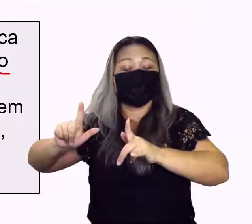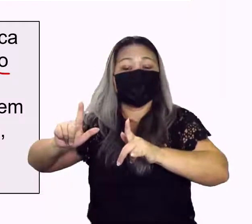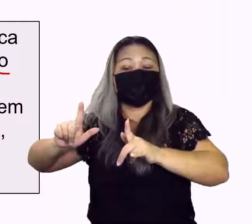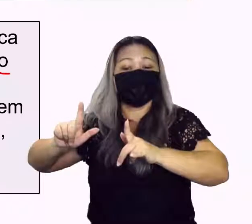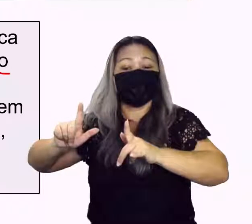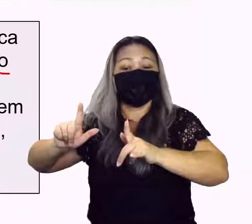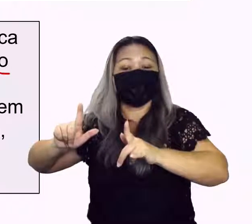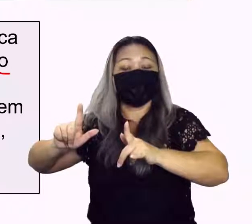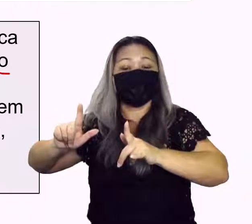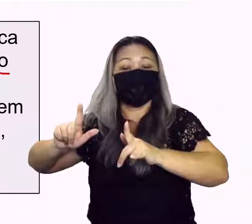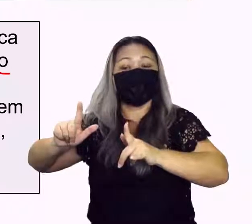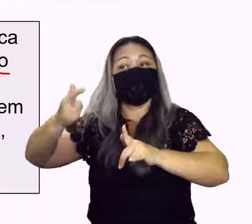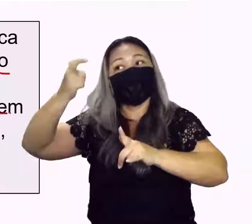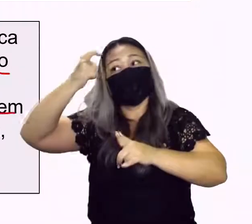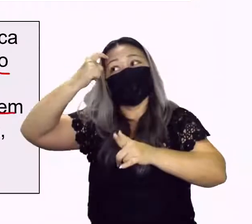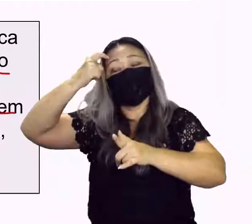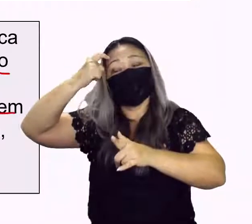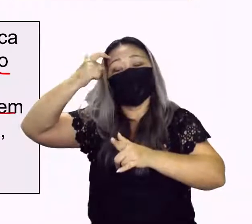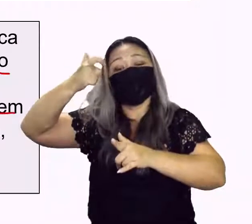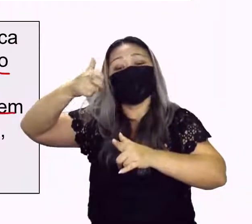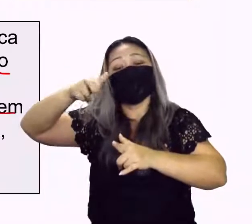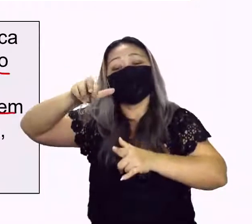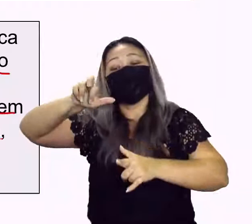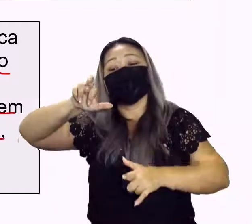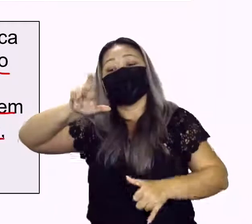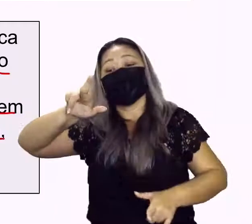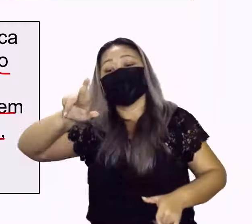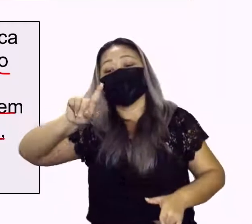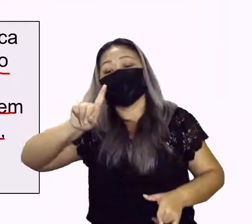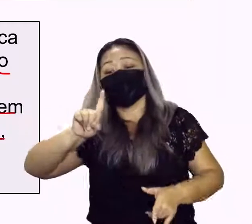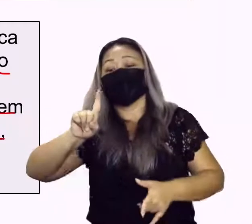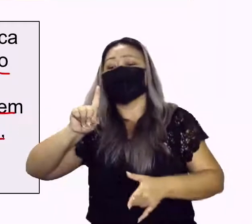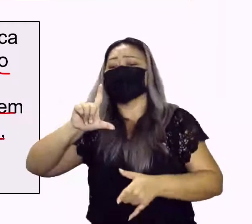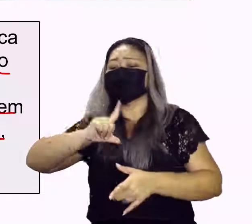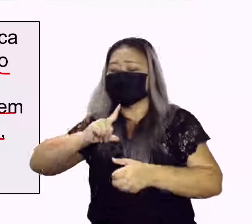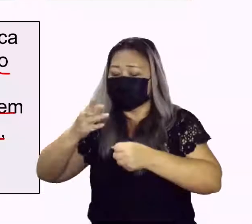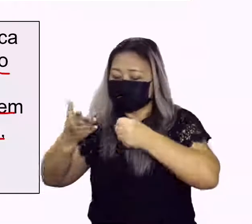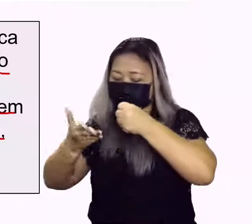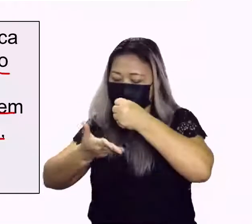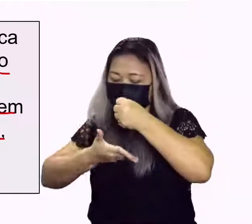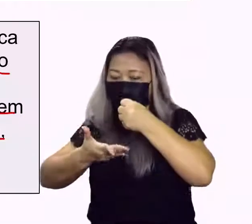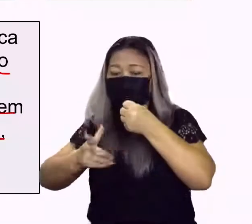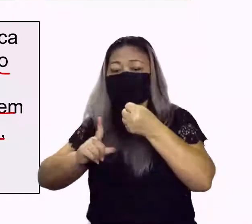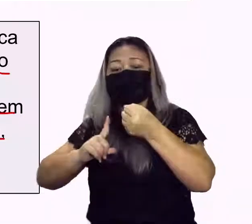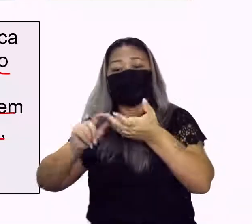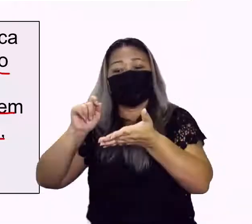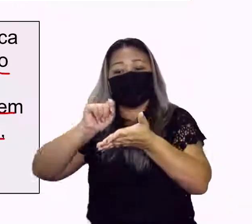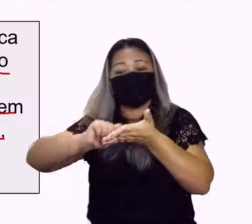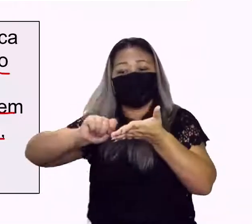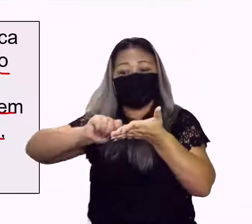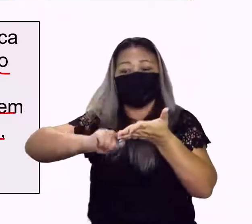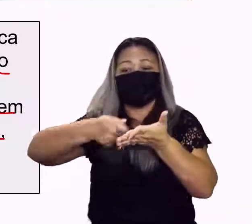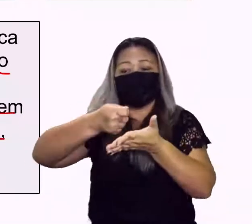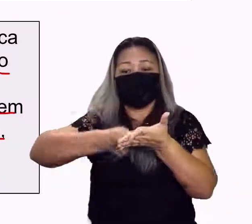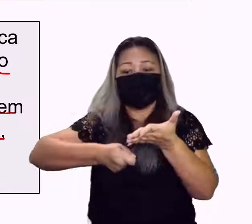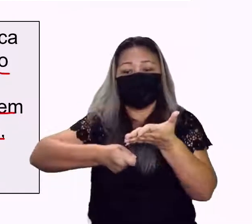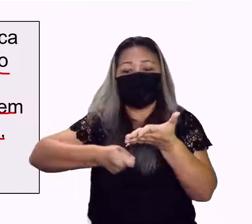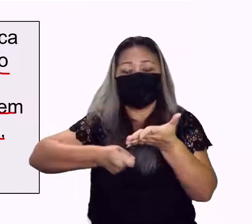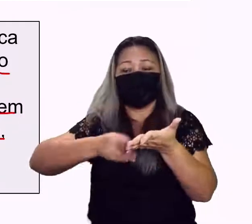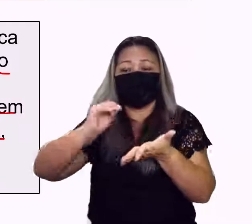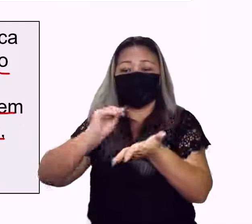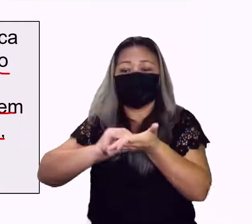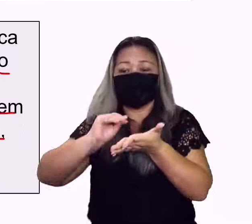coerência. Racionalmente bem fundamentada. Se eu fizer uma redação mal fundamentada,